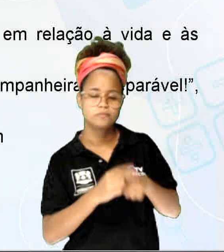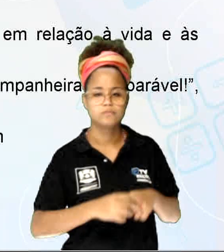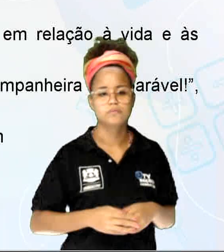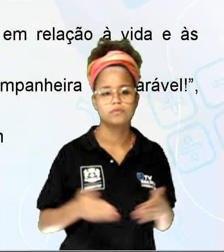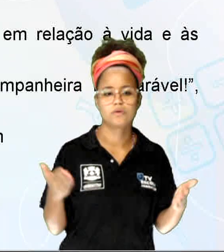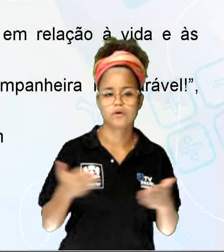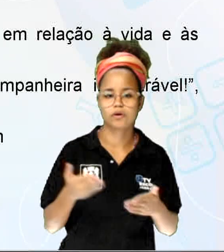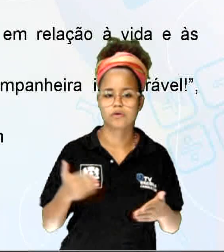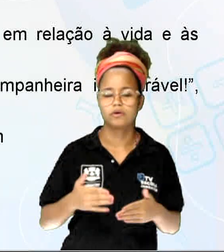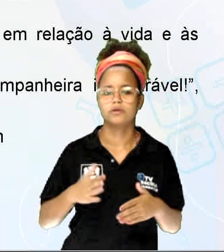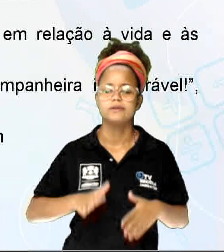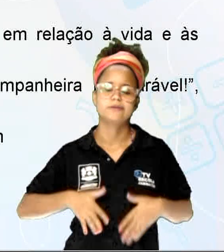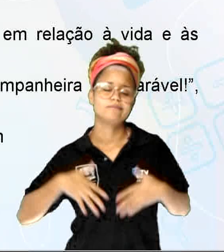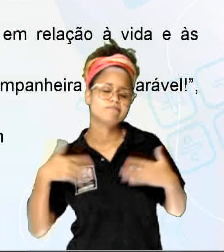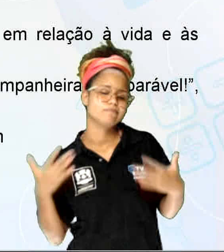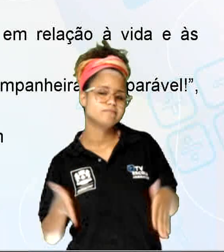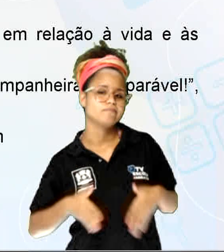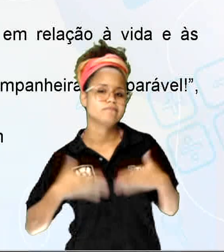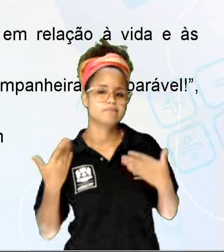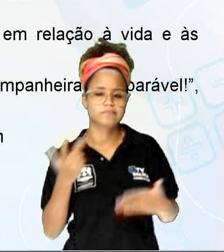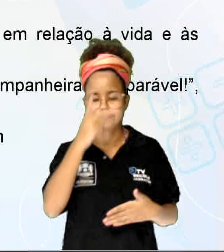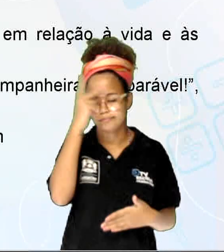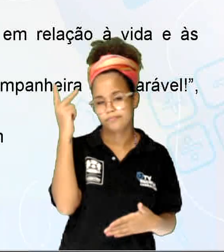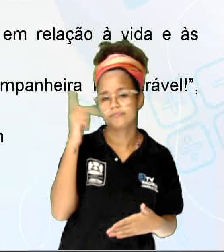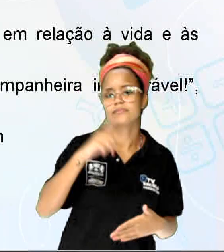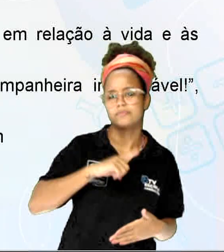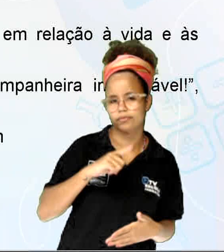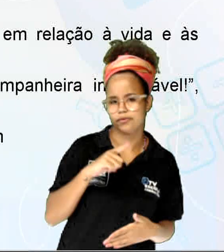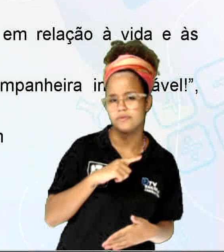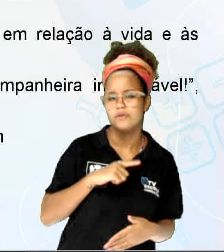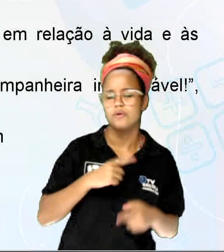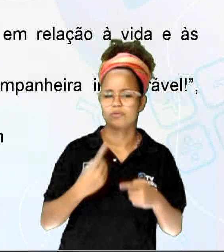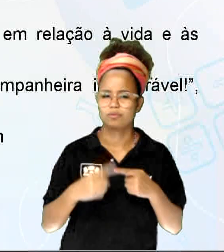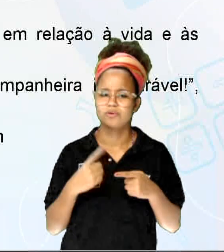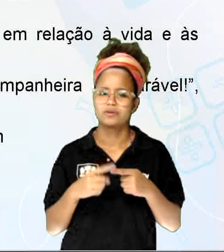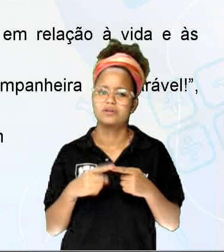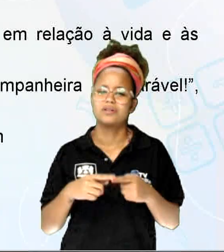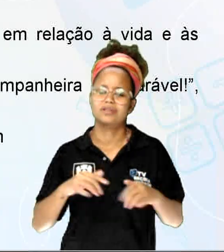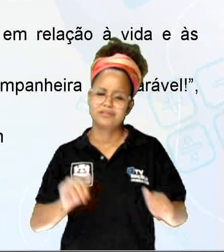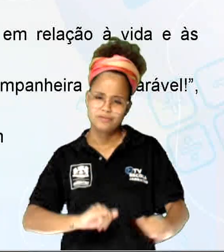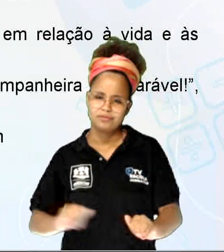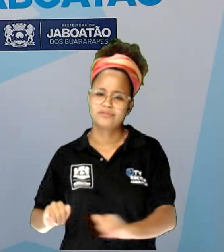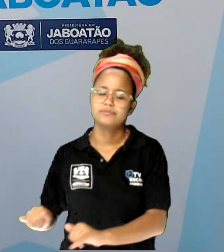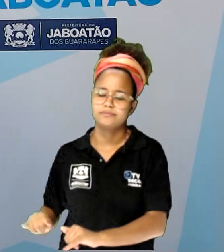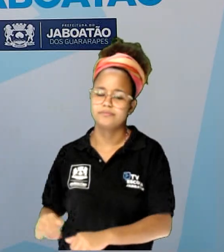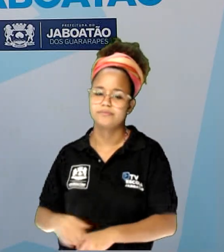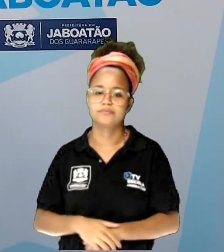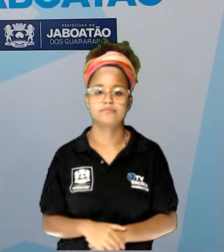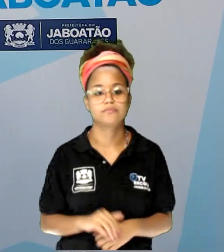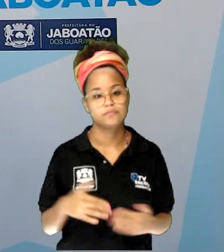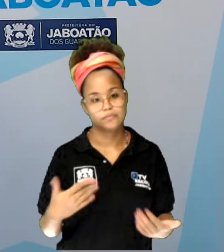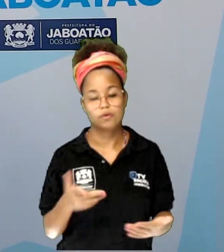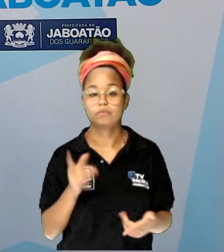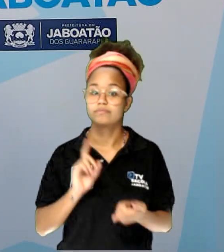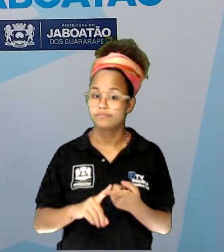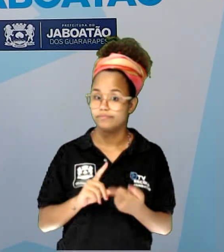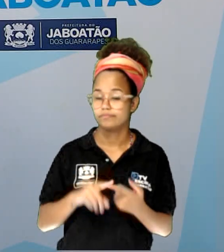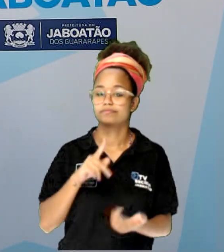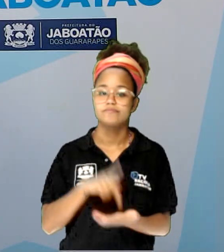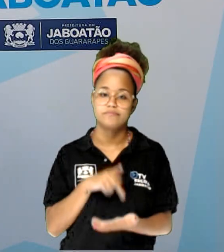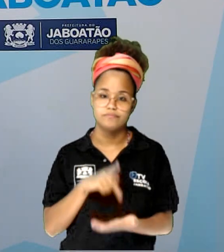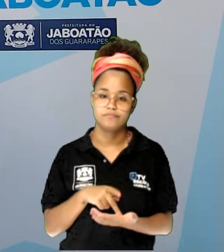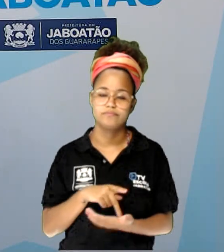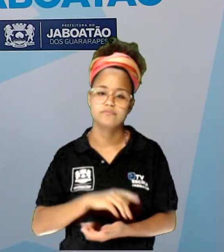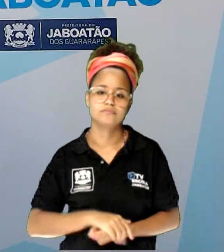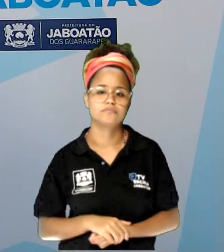raro momento de prazer que o interlocutor teria em uma atmosfera de sofrimento e pessimismo. Pois é, esse item aí é verdadeiro.